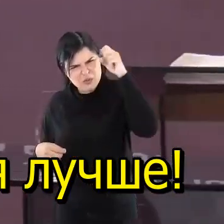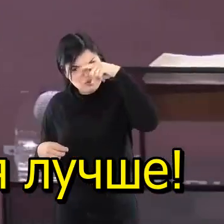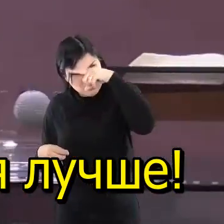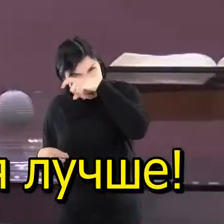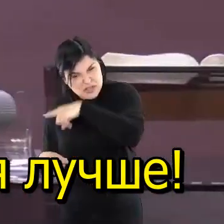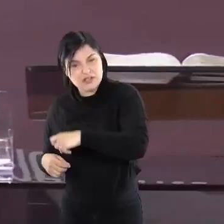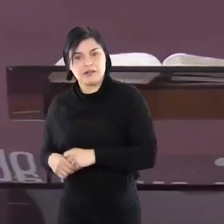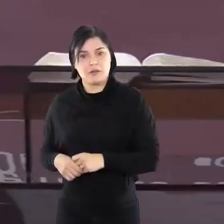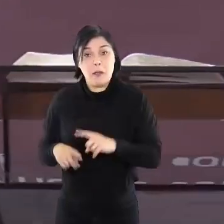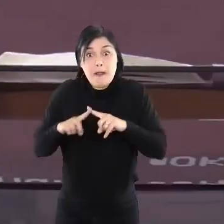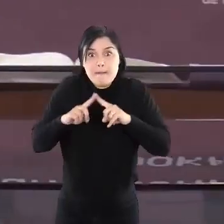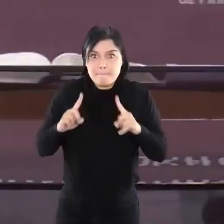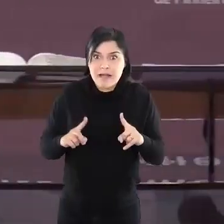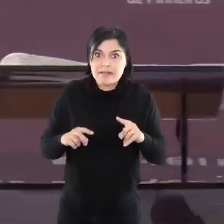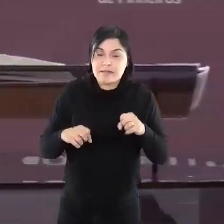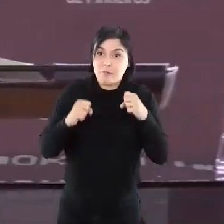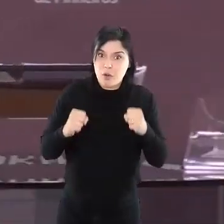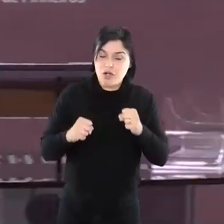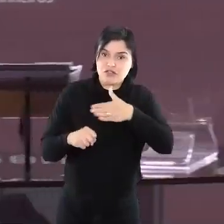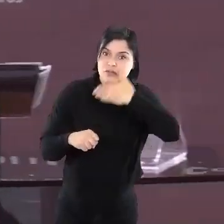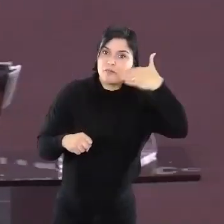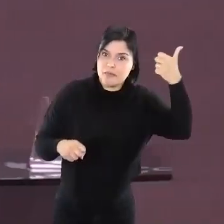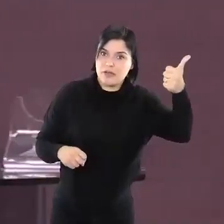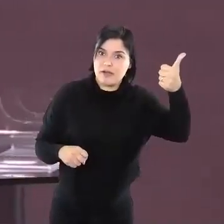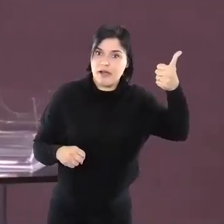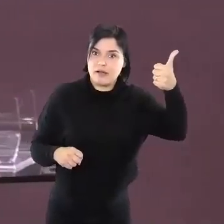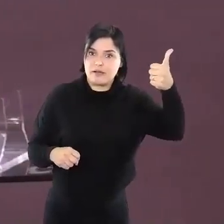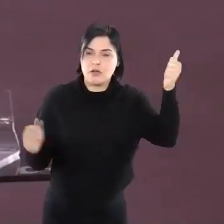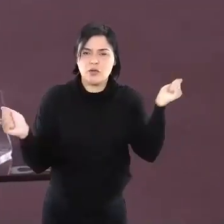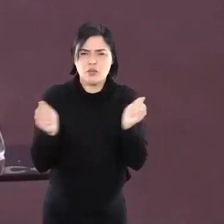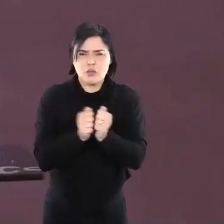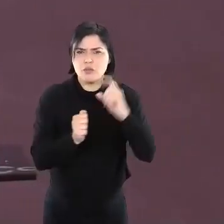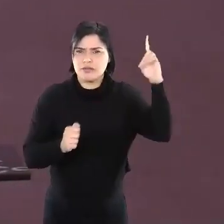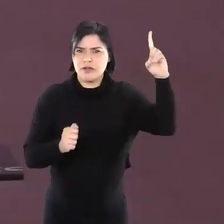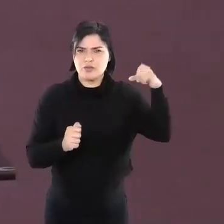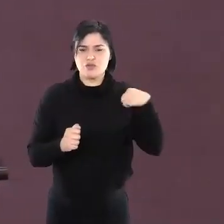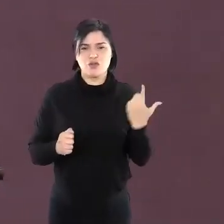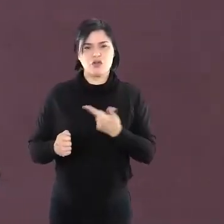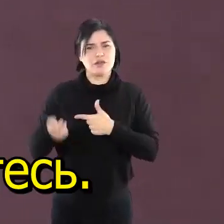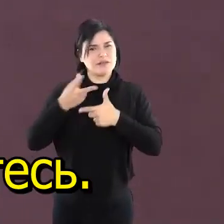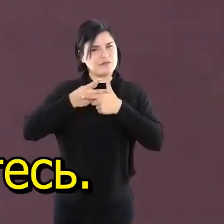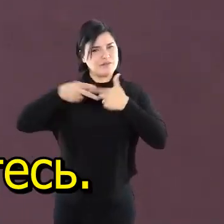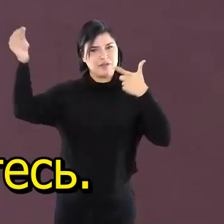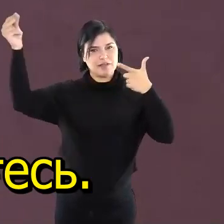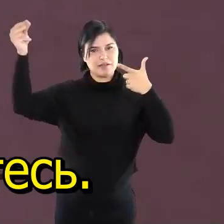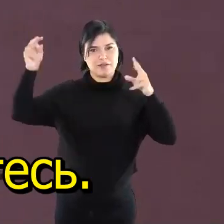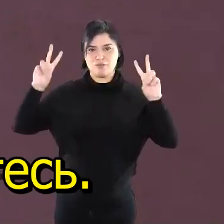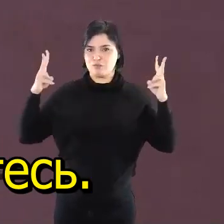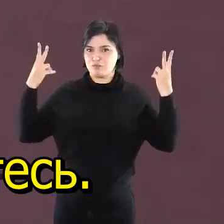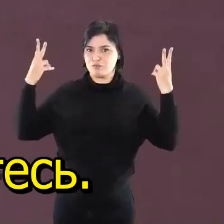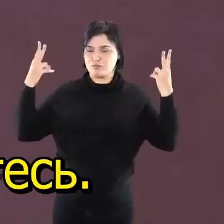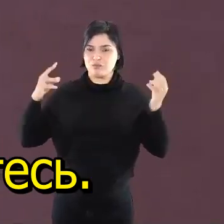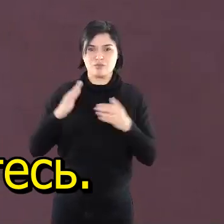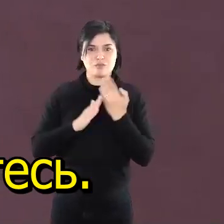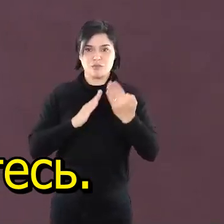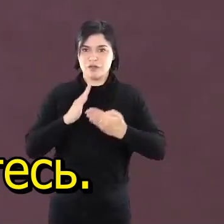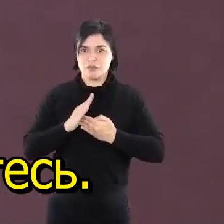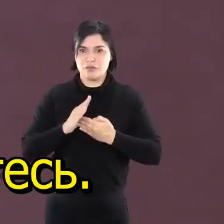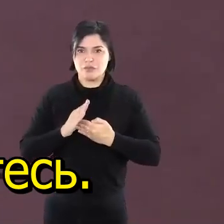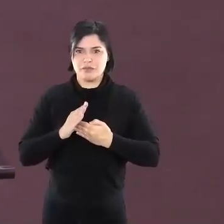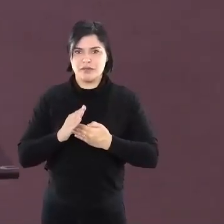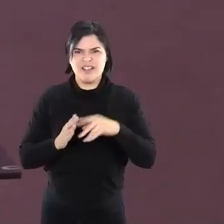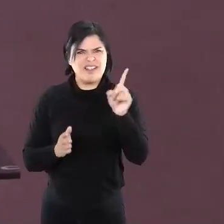melhorando. E com Deus, nós vencemos tudo. Está certo? Então, desanima